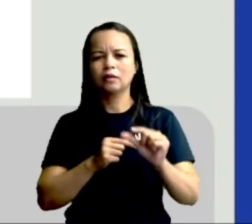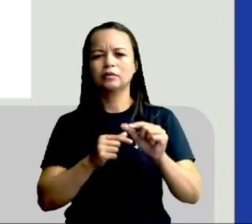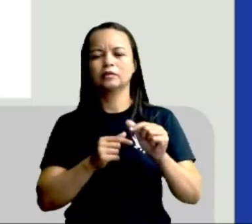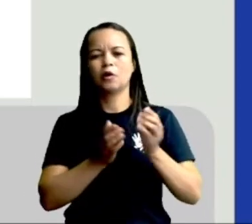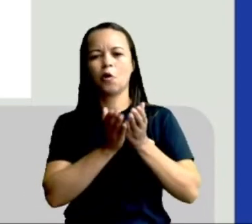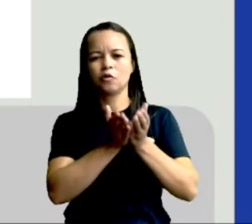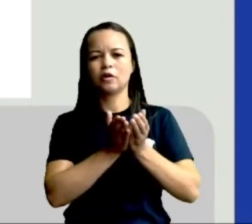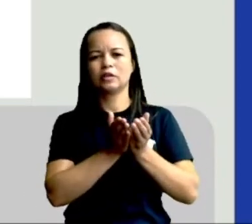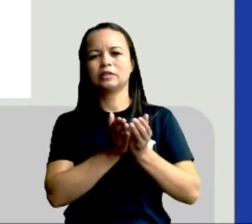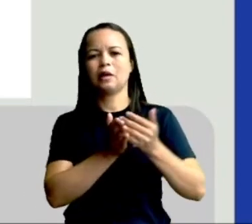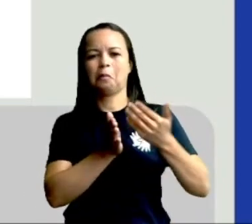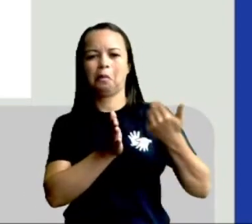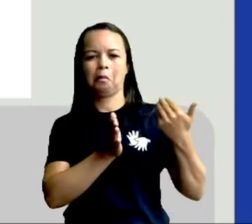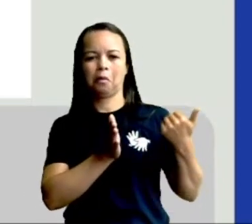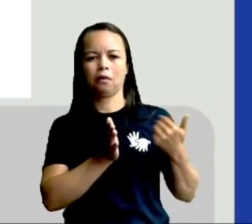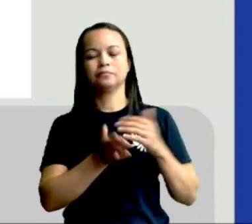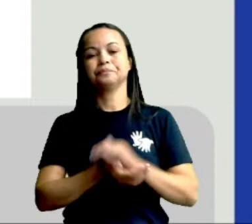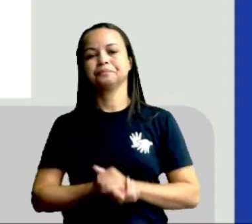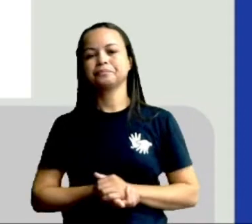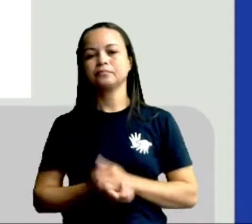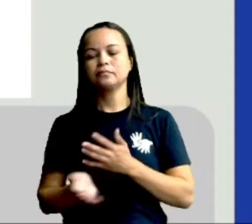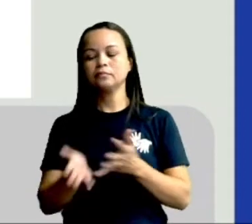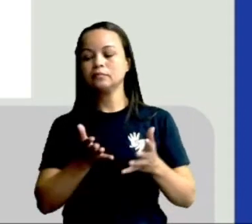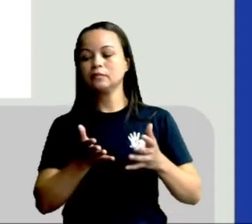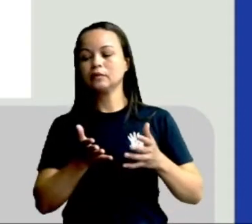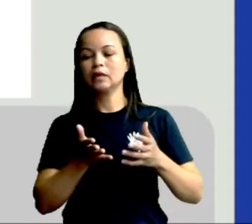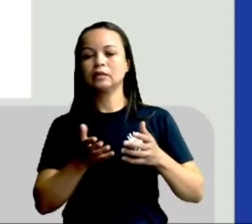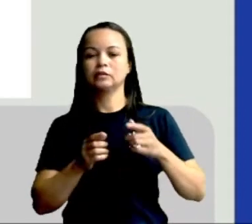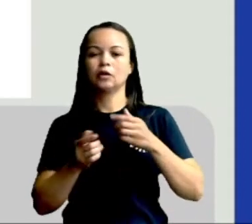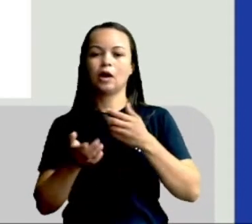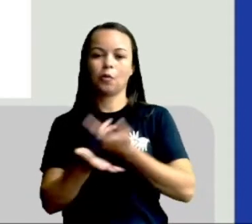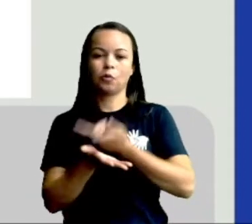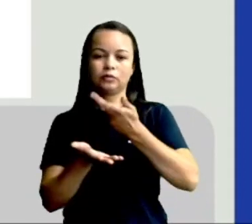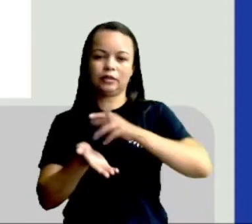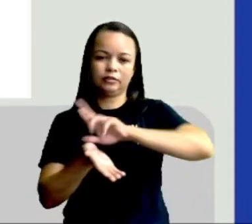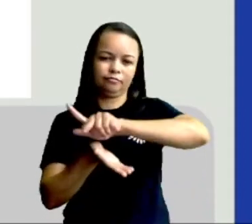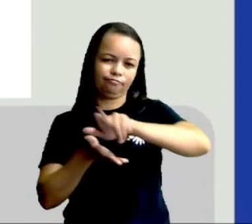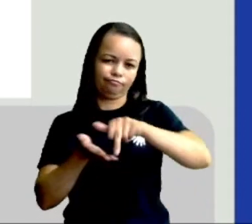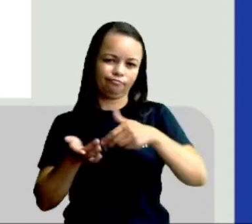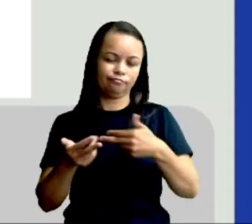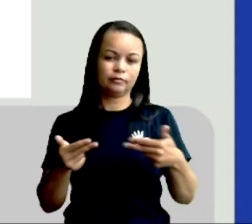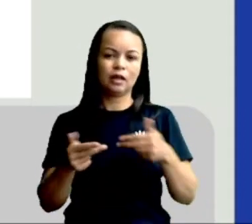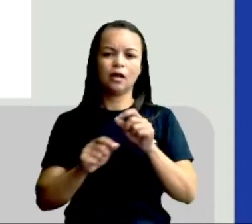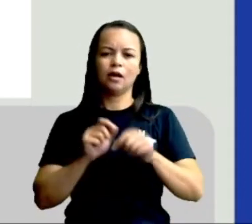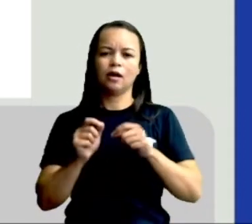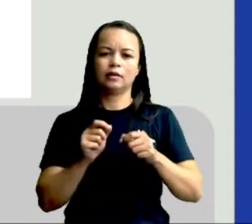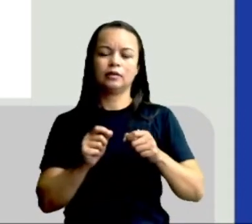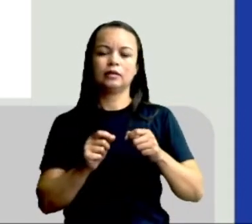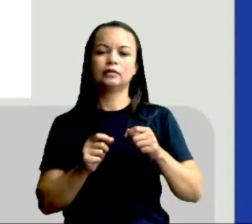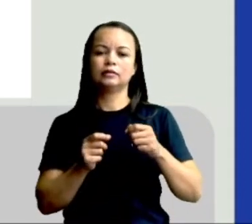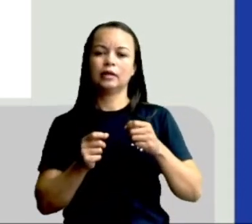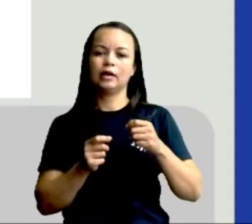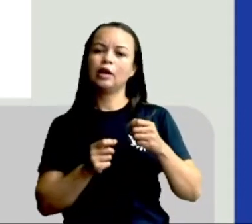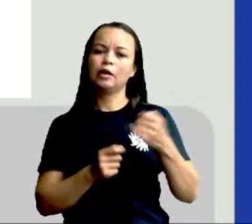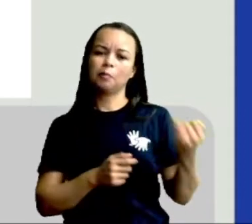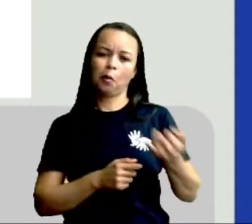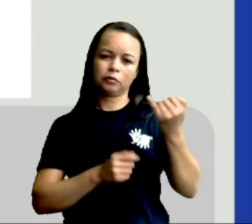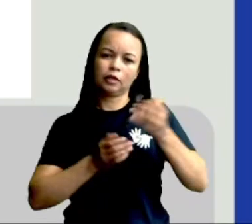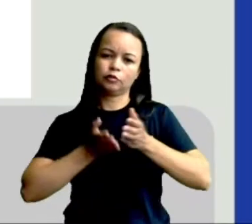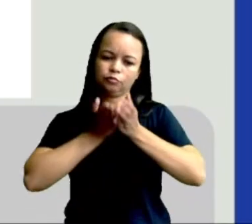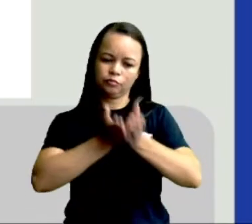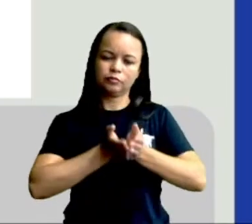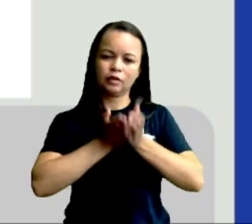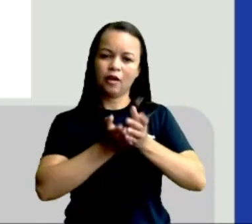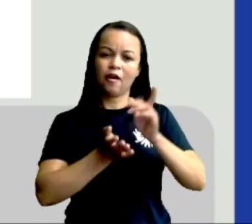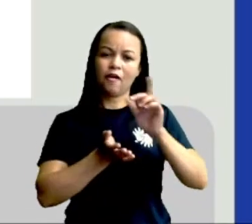para trás. Isto ocorre devido a vários fatores. Apesar de termos uma grande riqueza fluvial, muitos rios